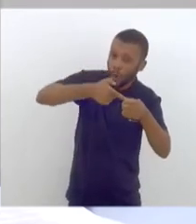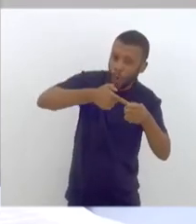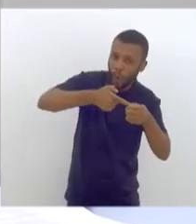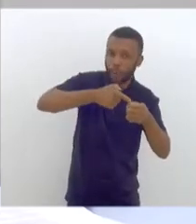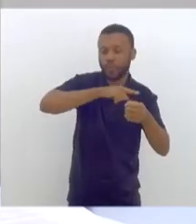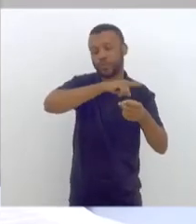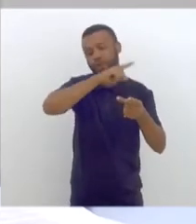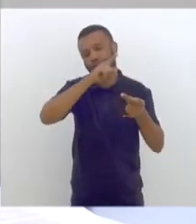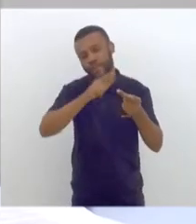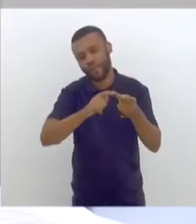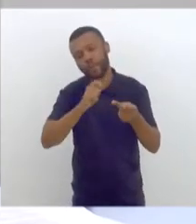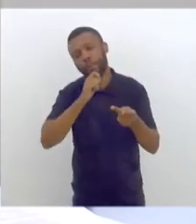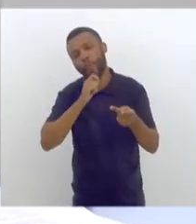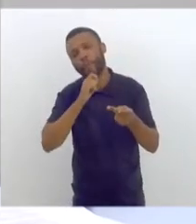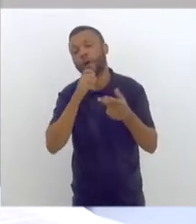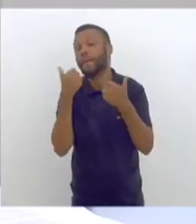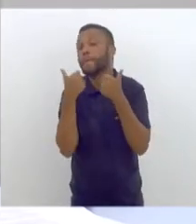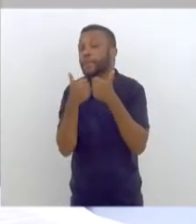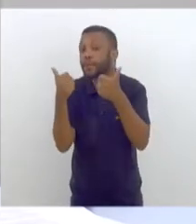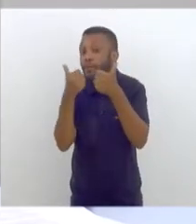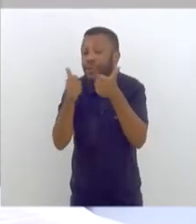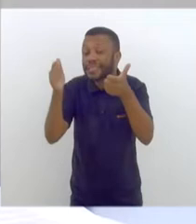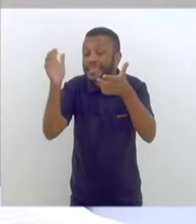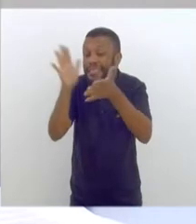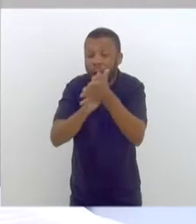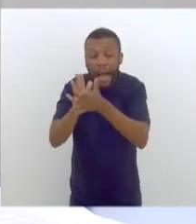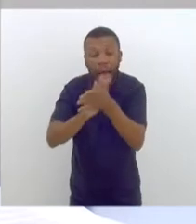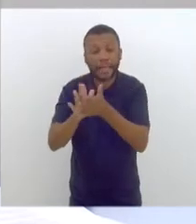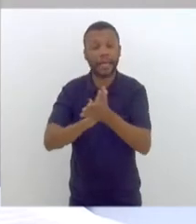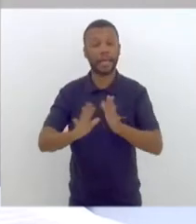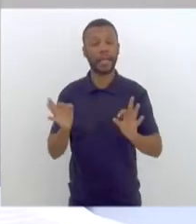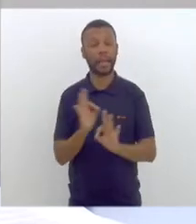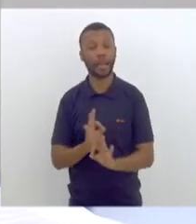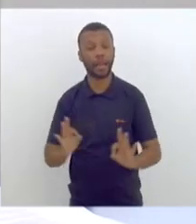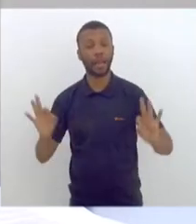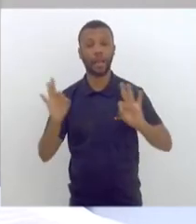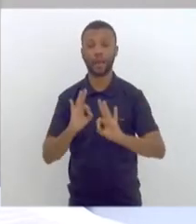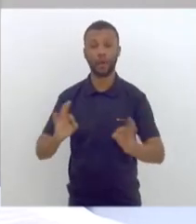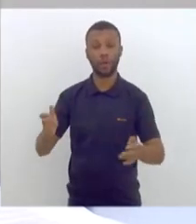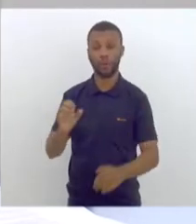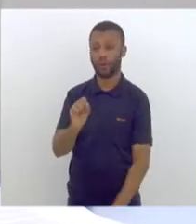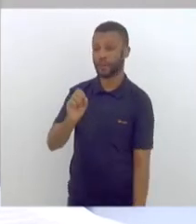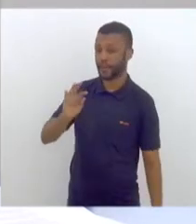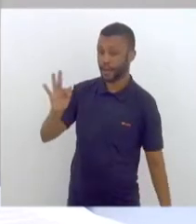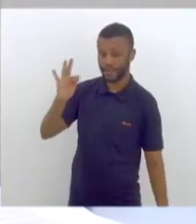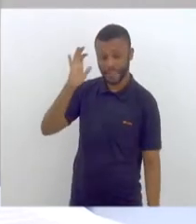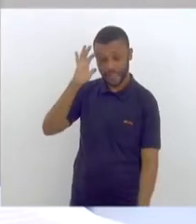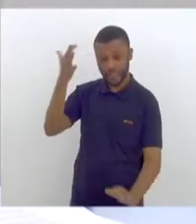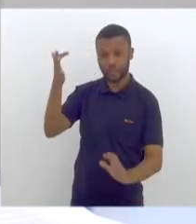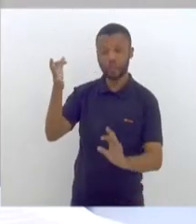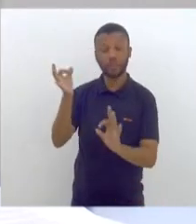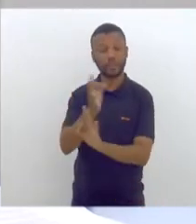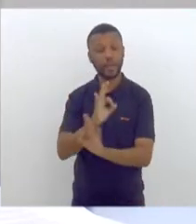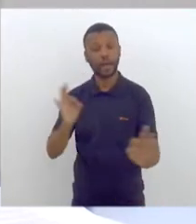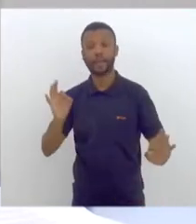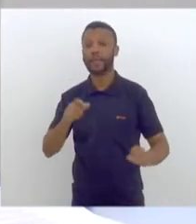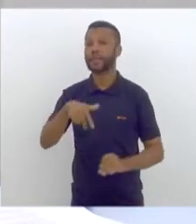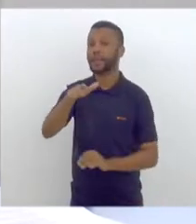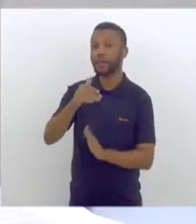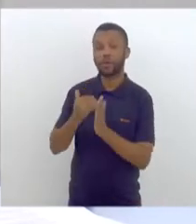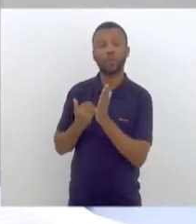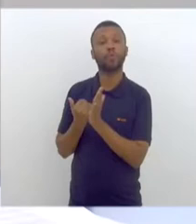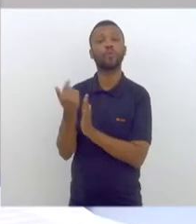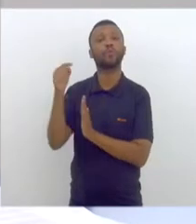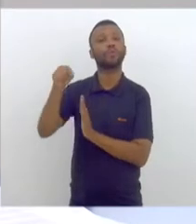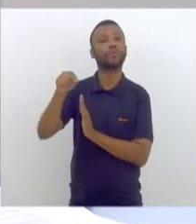nem tão pouco sobre transportes públicos Supremo não decidiu nada quem engatou isso foi a